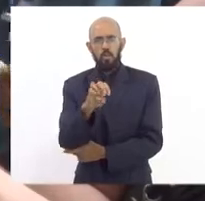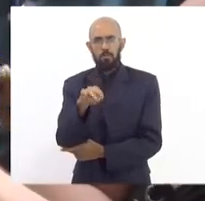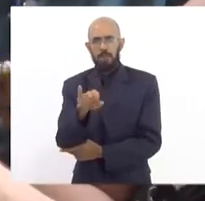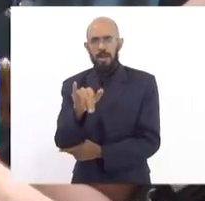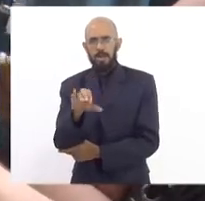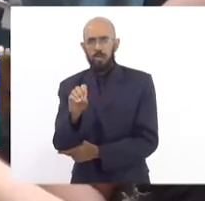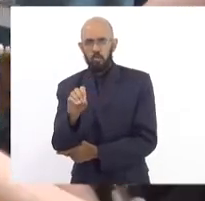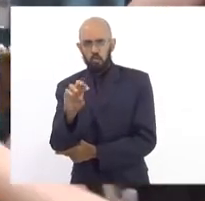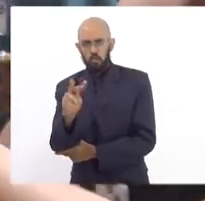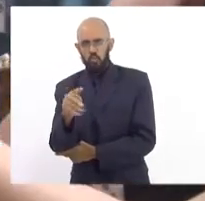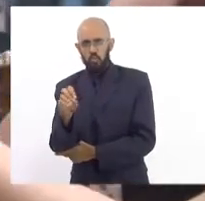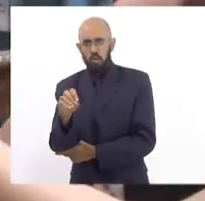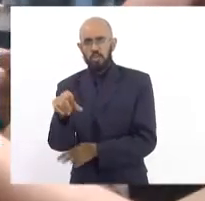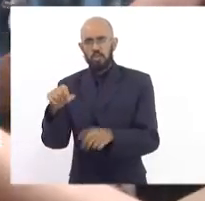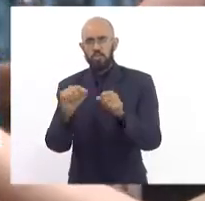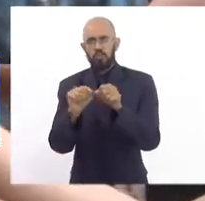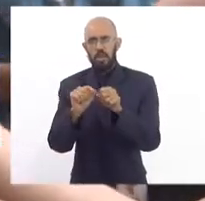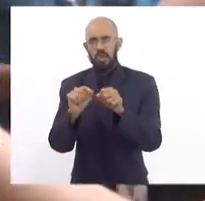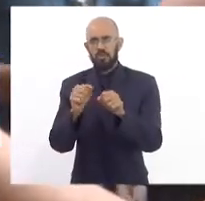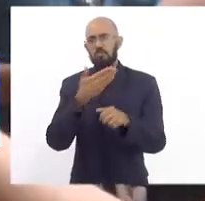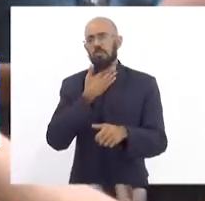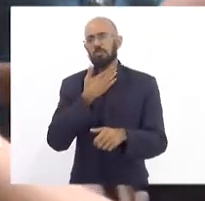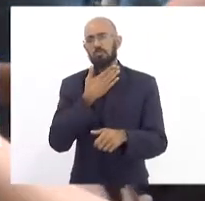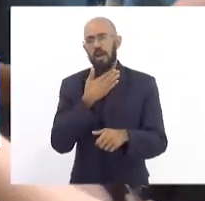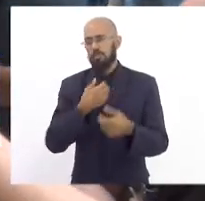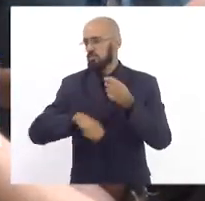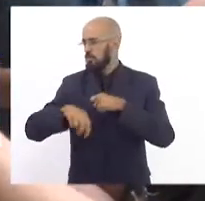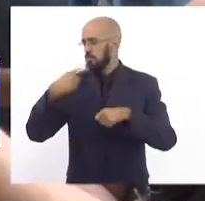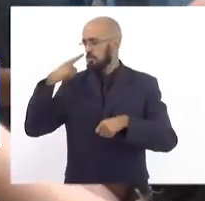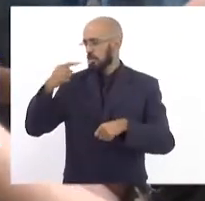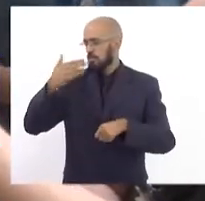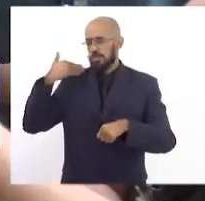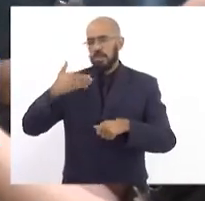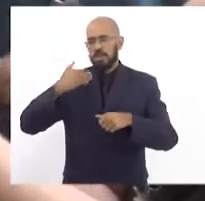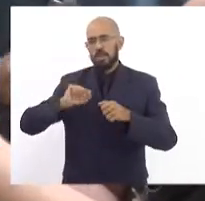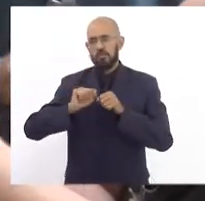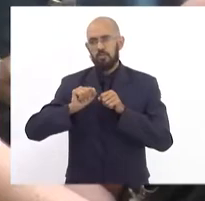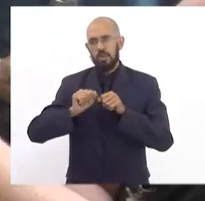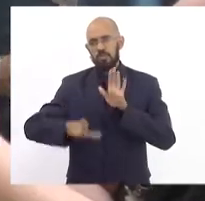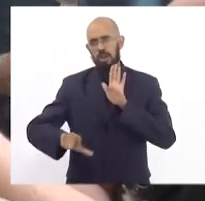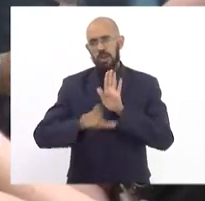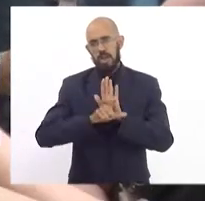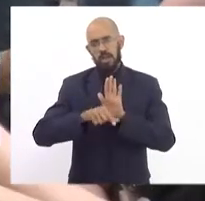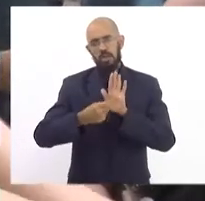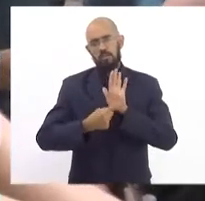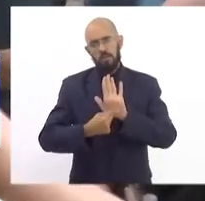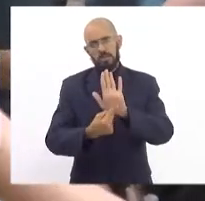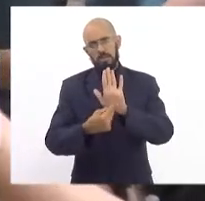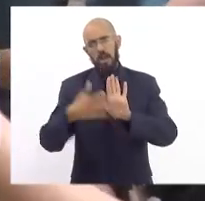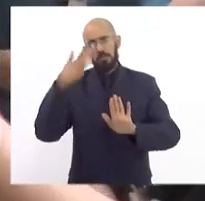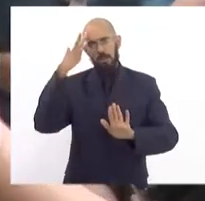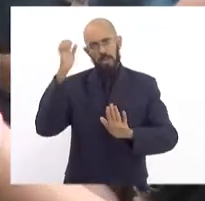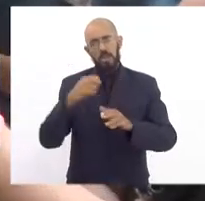bate-papo importante semana passada, que desdobrou numa lei que eu apresento amanhã, um projeto de lei criando